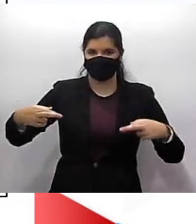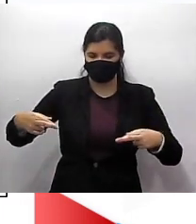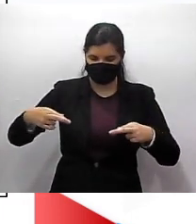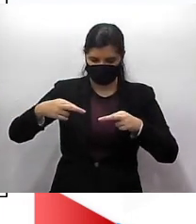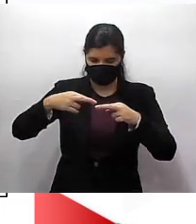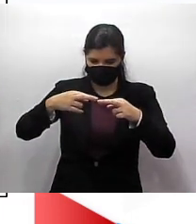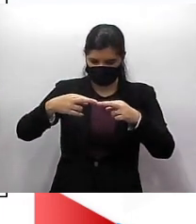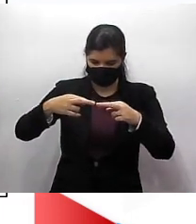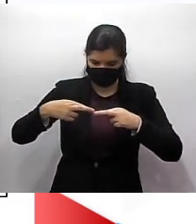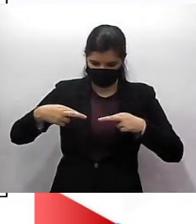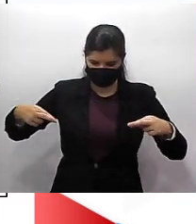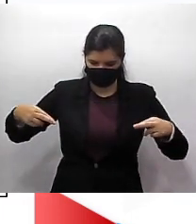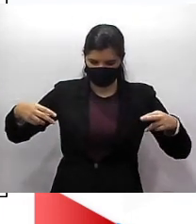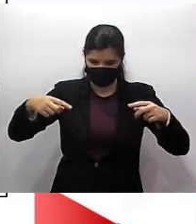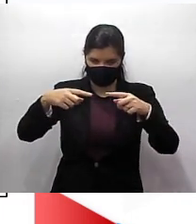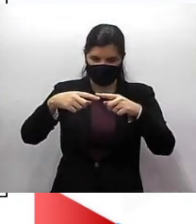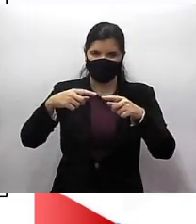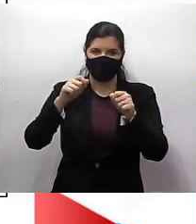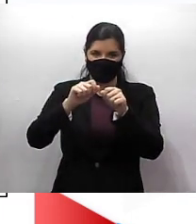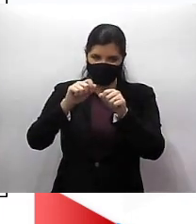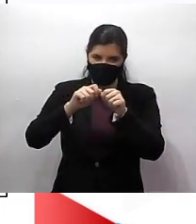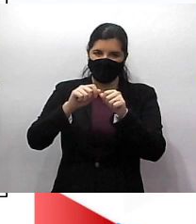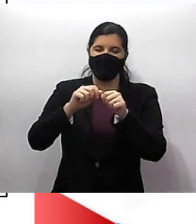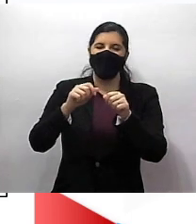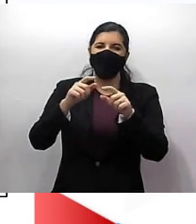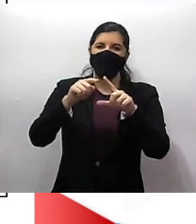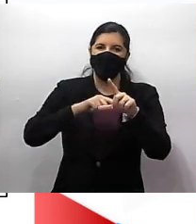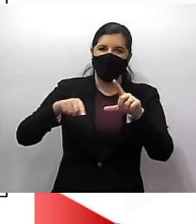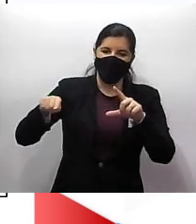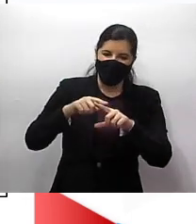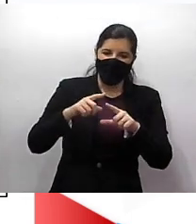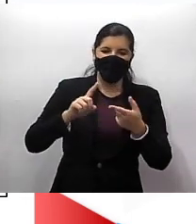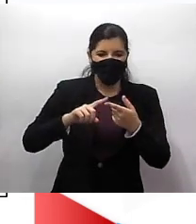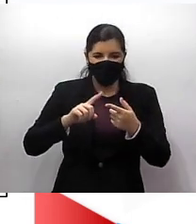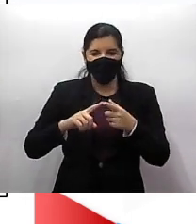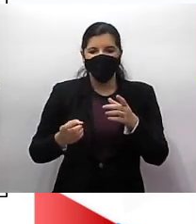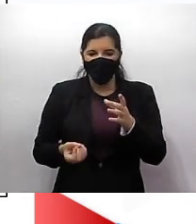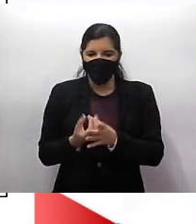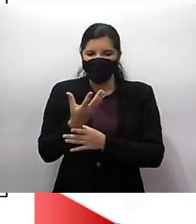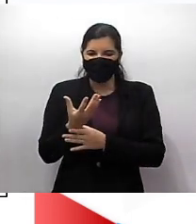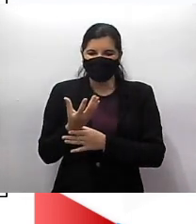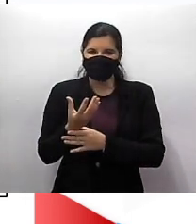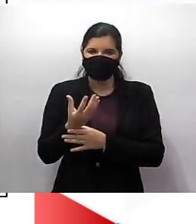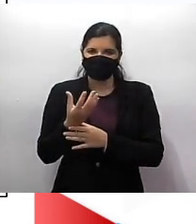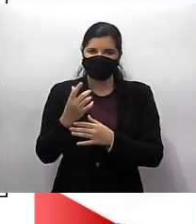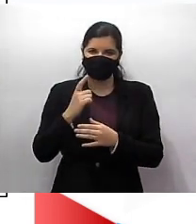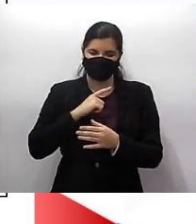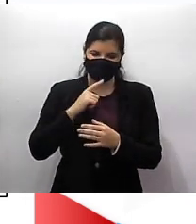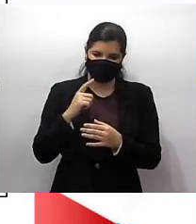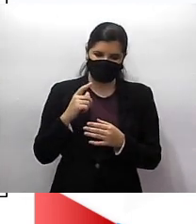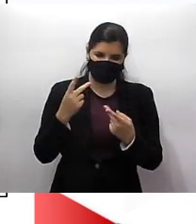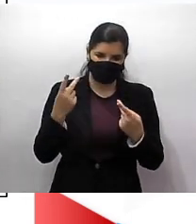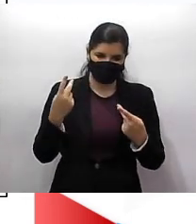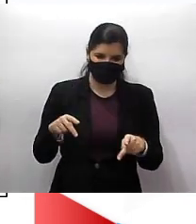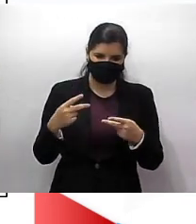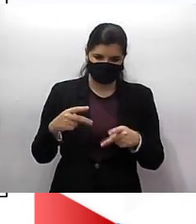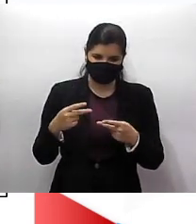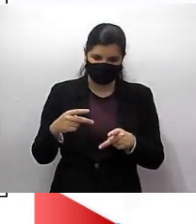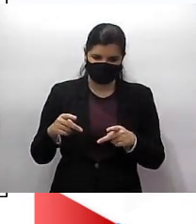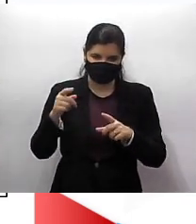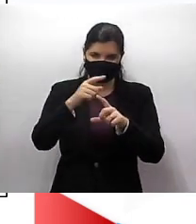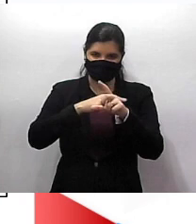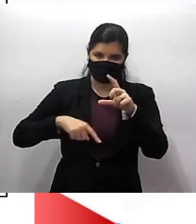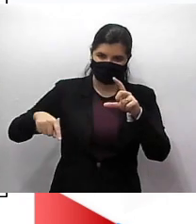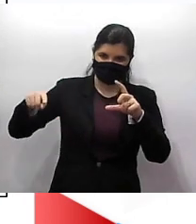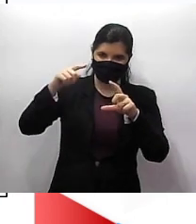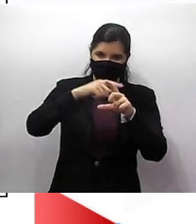Pronto, é mais ou menos isso que a gente vai construir. Isso aqui, ó, tá? Então, a intersecção dessas